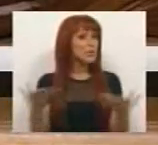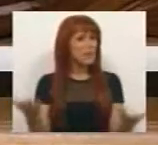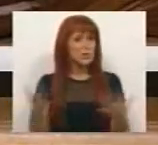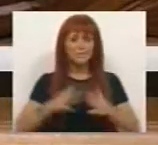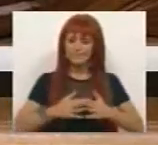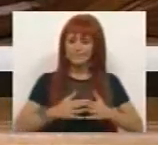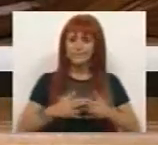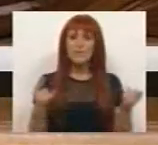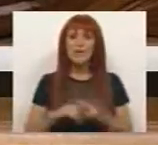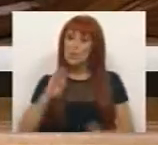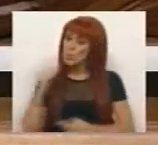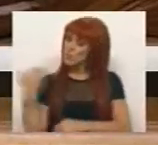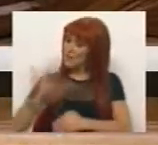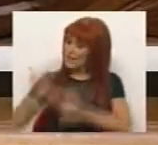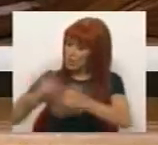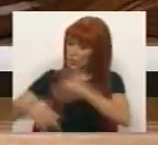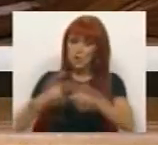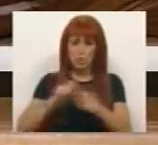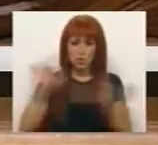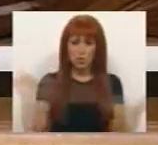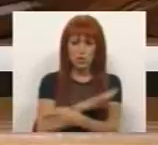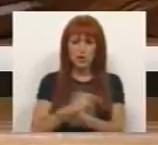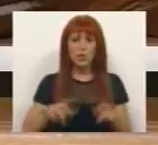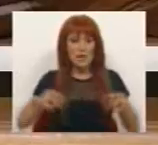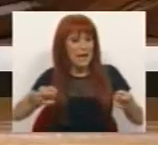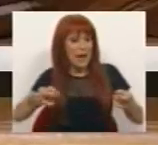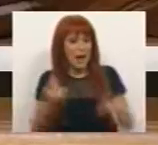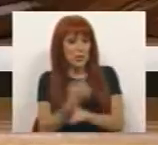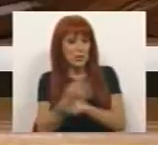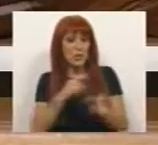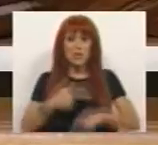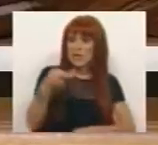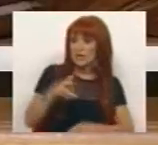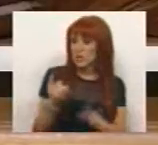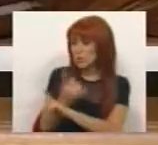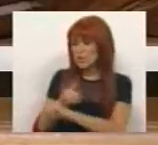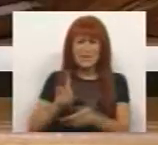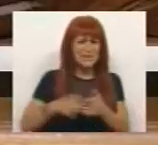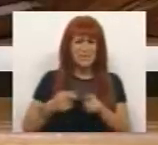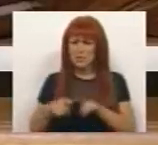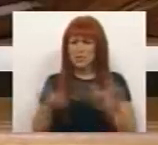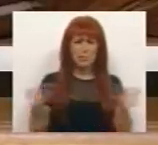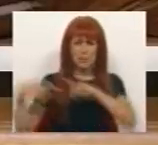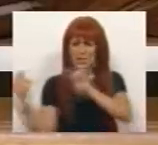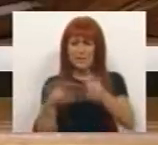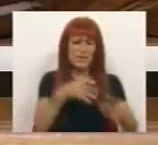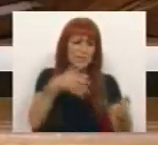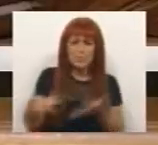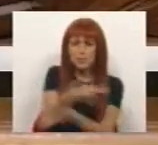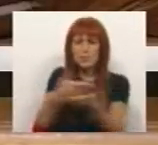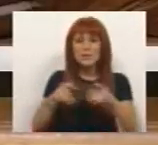senhores deputados, nos últimos dias, os jornais, a rádio, as televisões têm promovido debates,